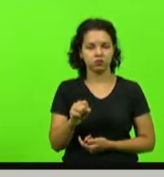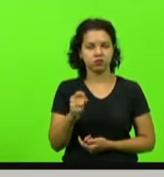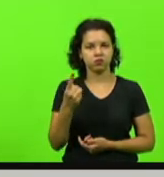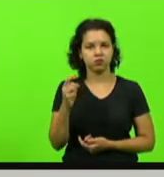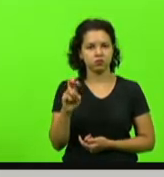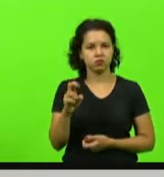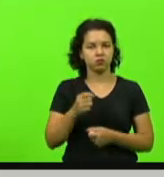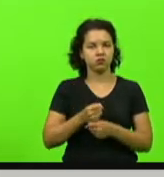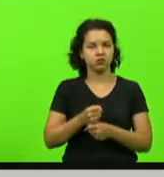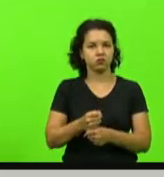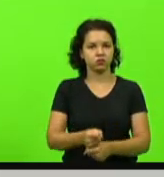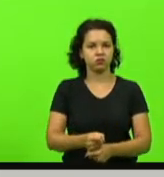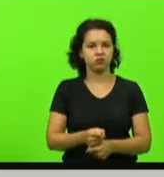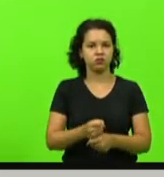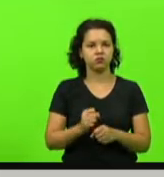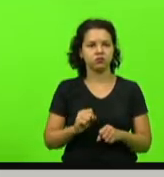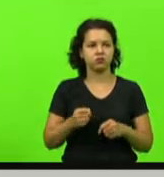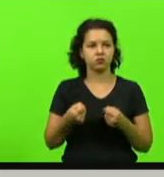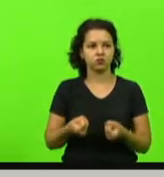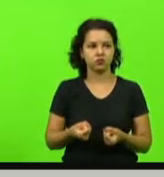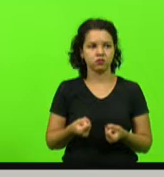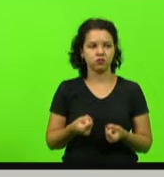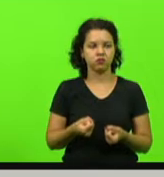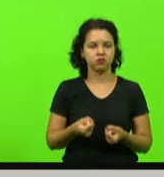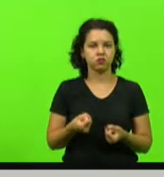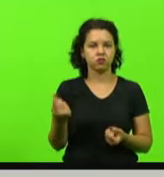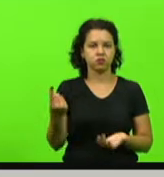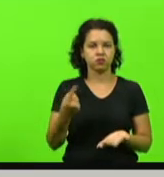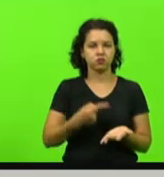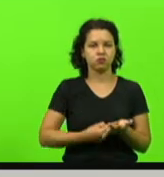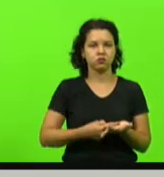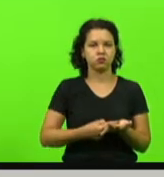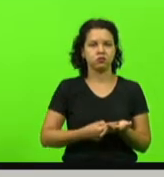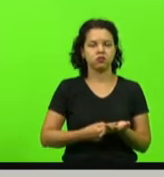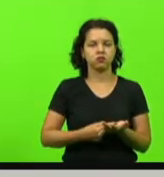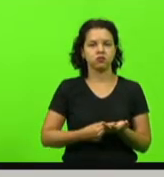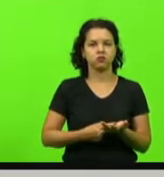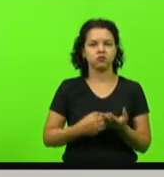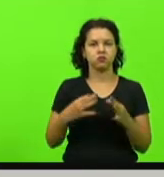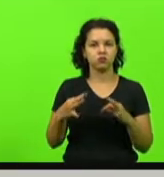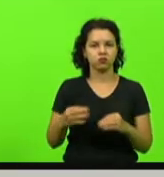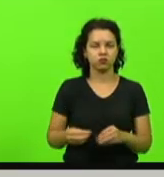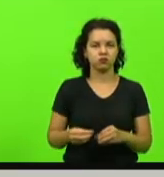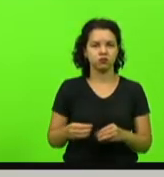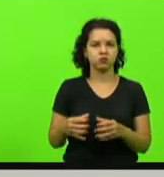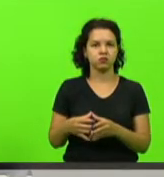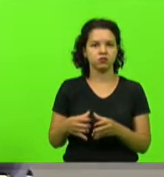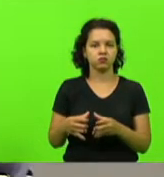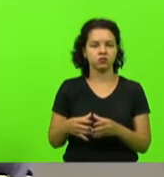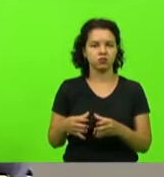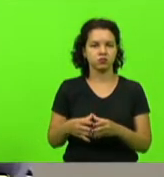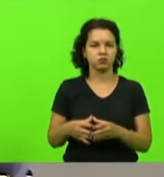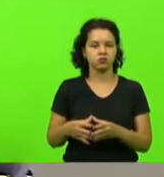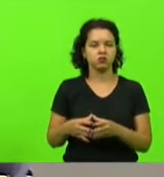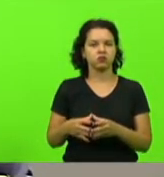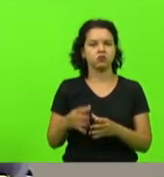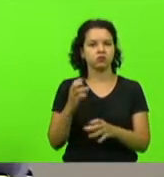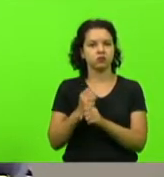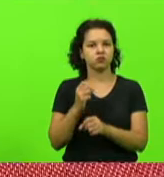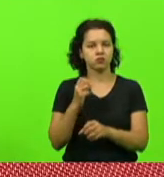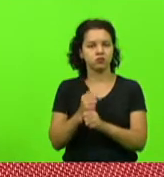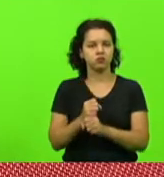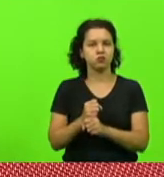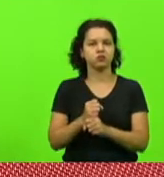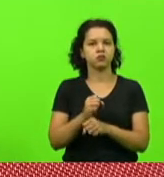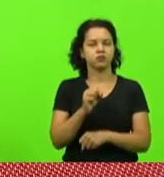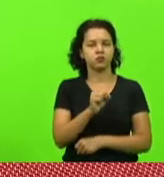de dedicação e comprometimentos prestados ao setor contábil de Santa Catarina. Em discussão,